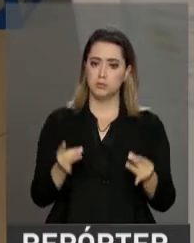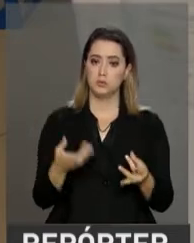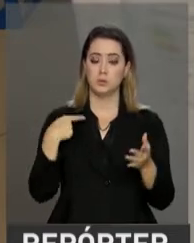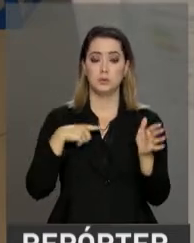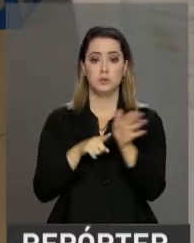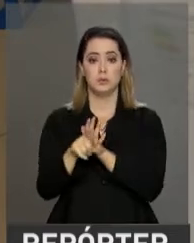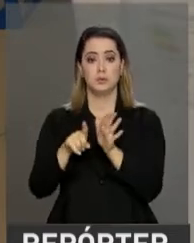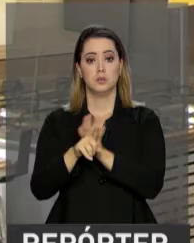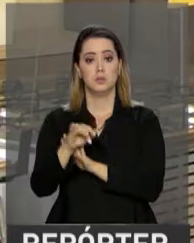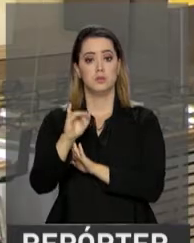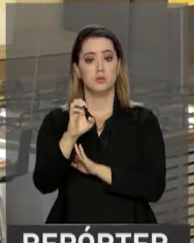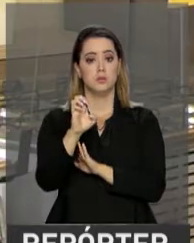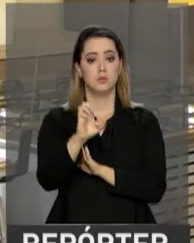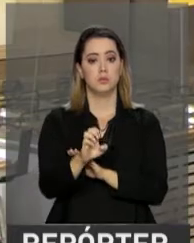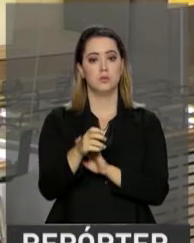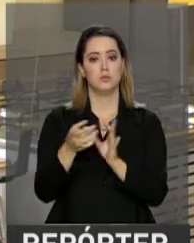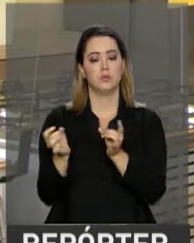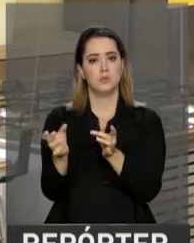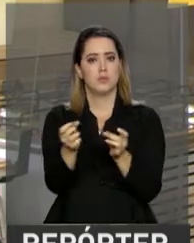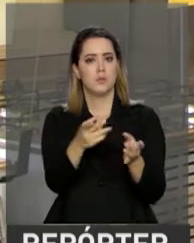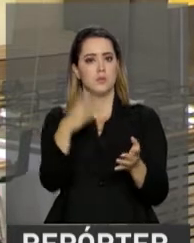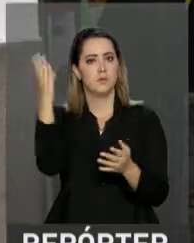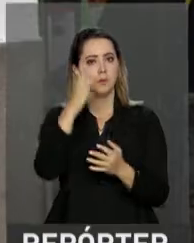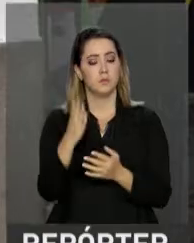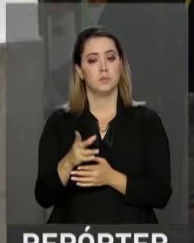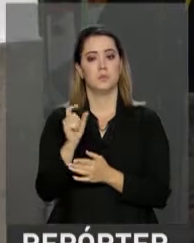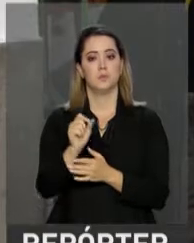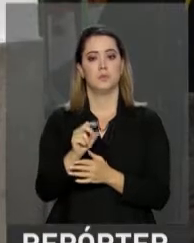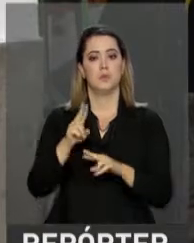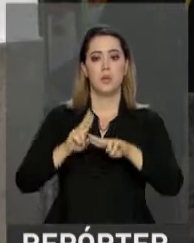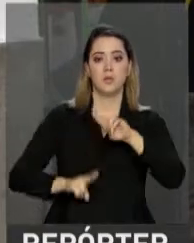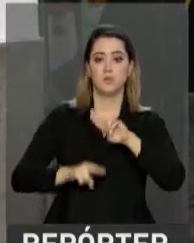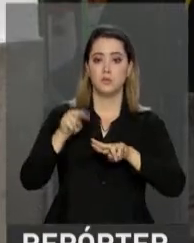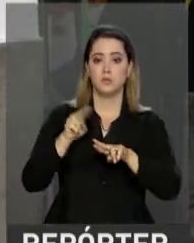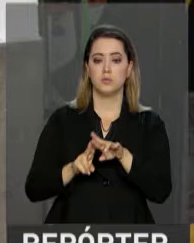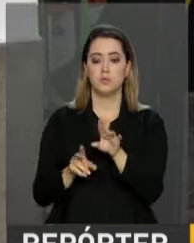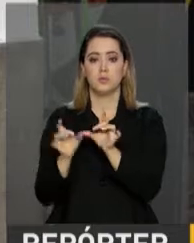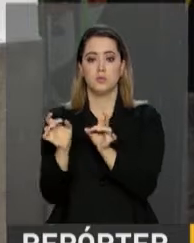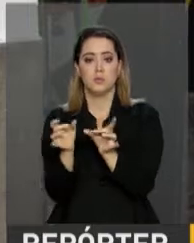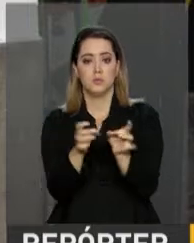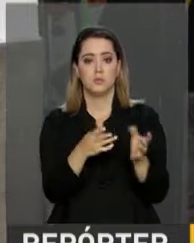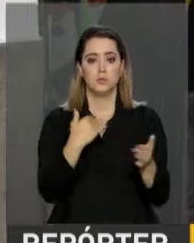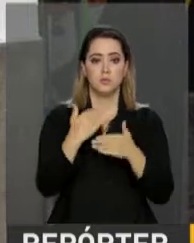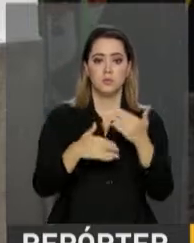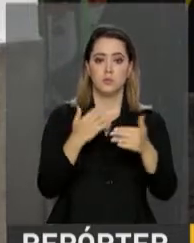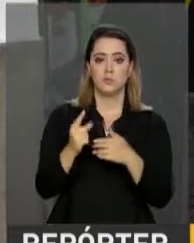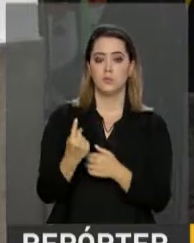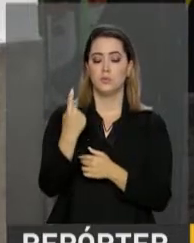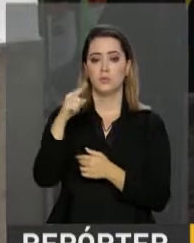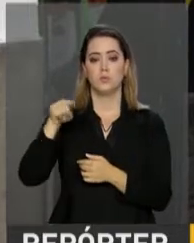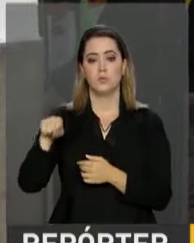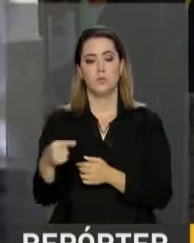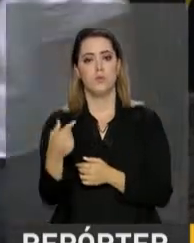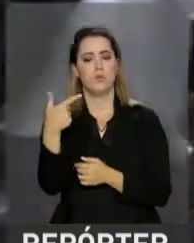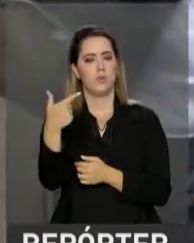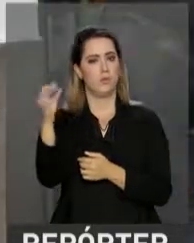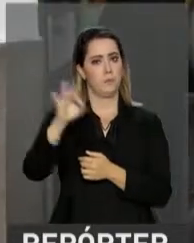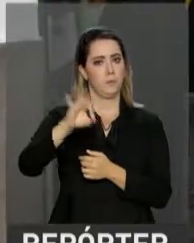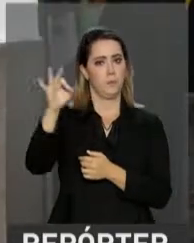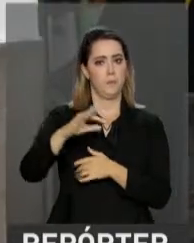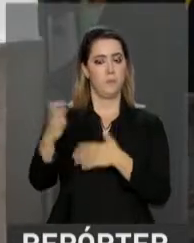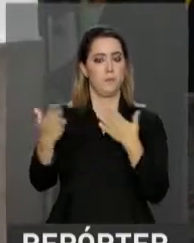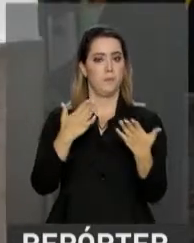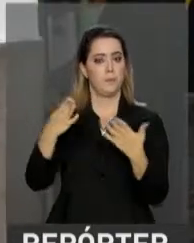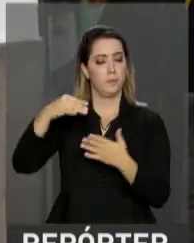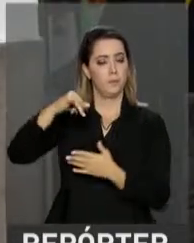pesquisa do ibge é sobre o varejo no brasil em junho as vendas no varejo avançaram 1,2 por cento em relação